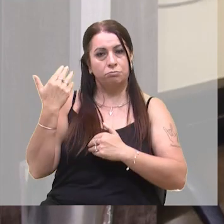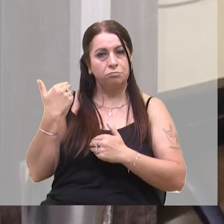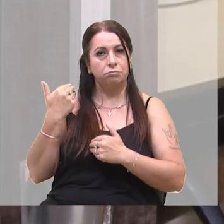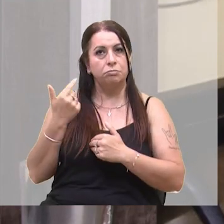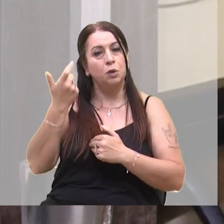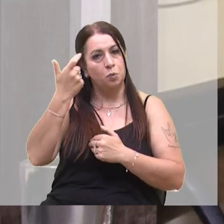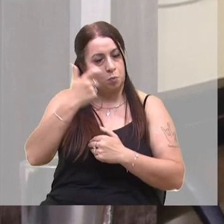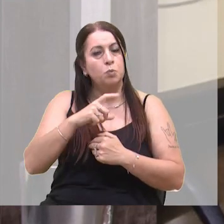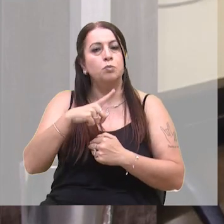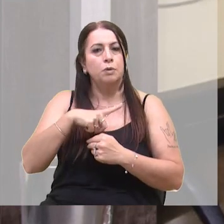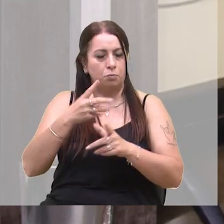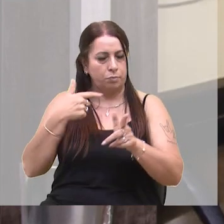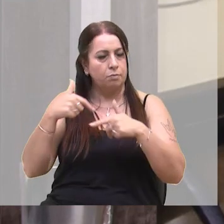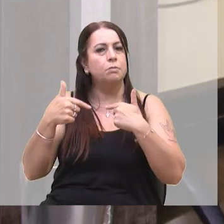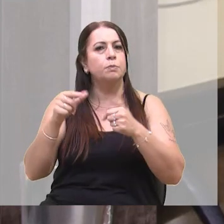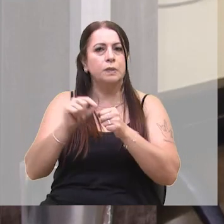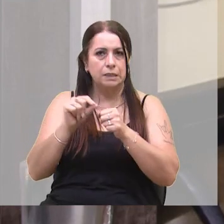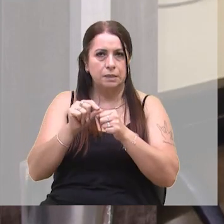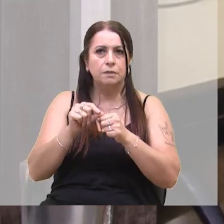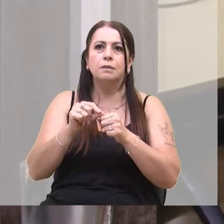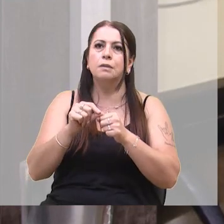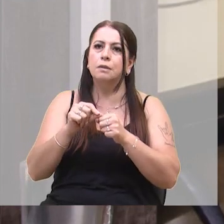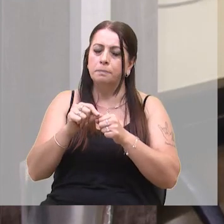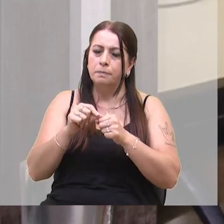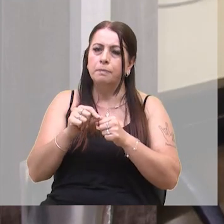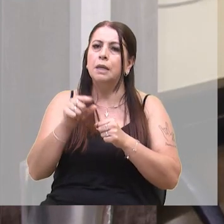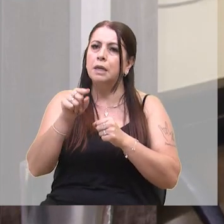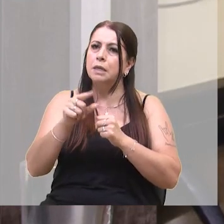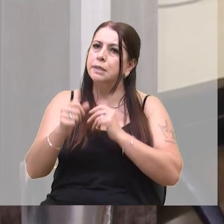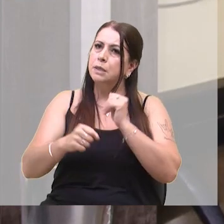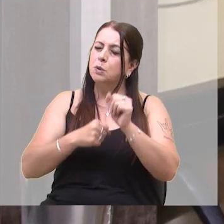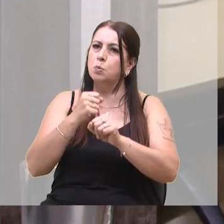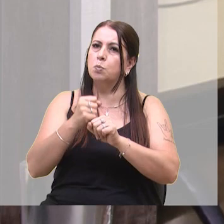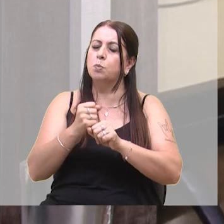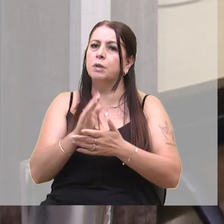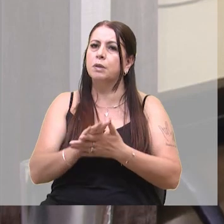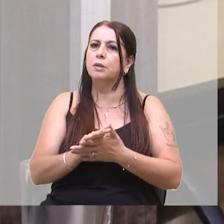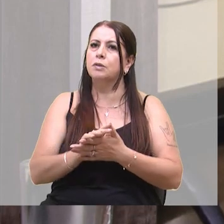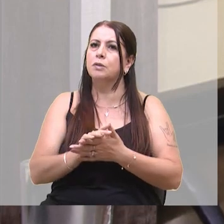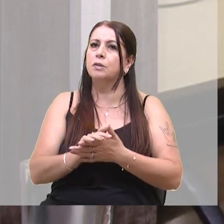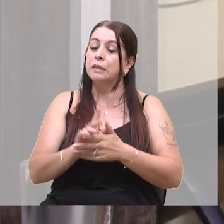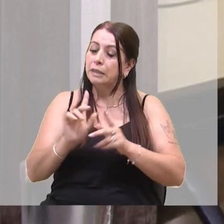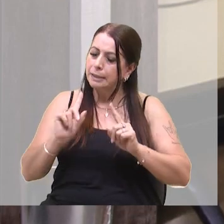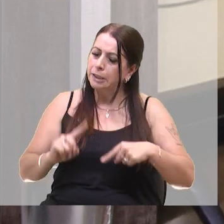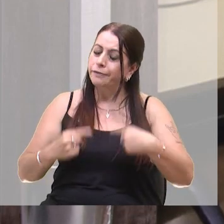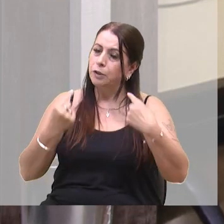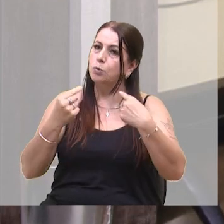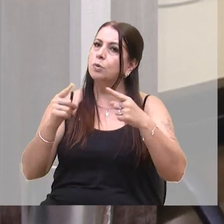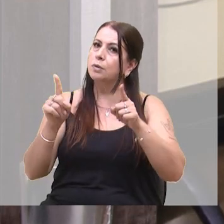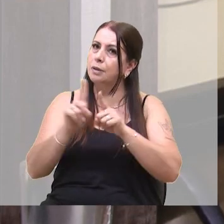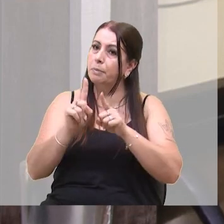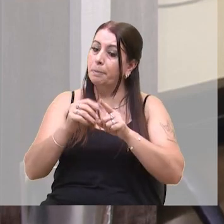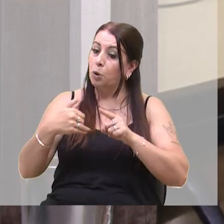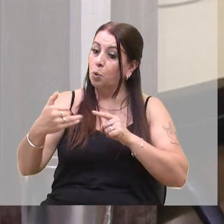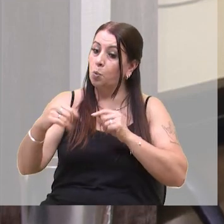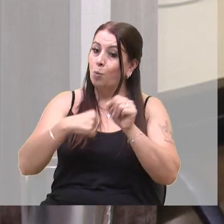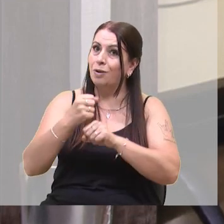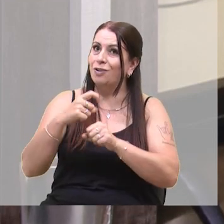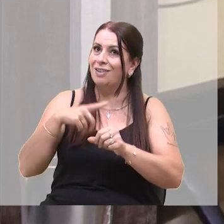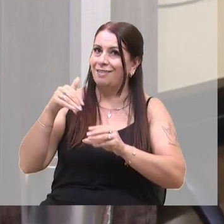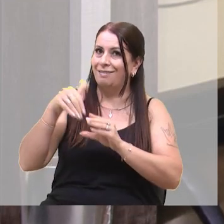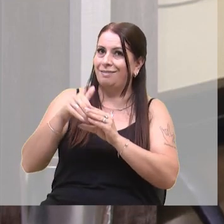12 milhões da gestão anterior. Eu acho que nós temos muito trabalho a fazer, como a gente fala, esse é um ano